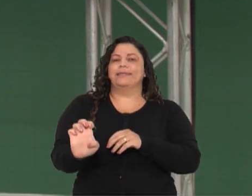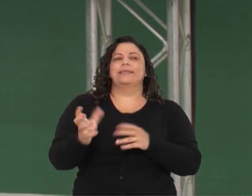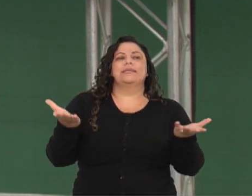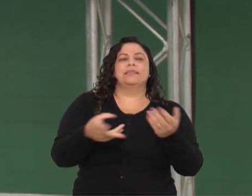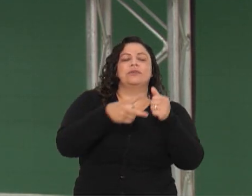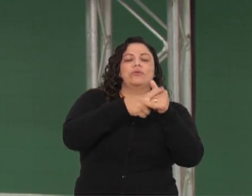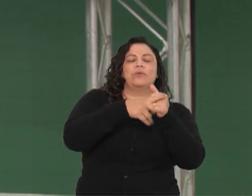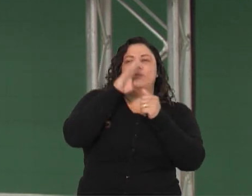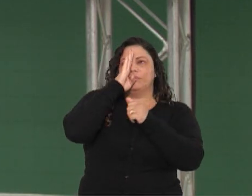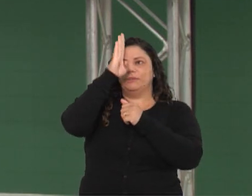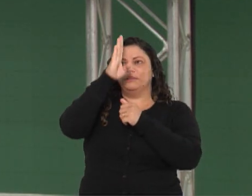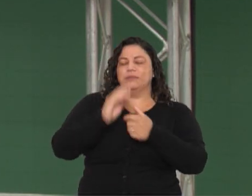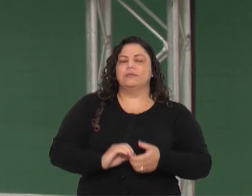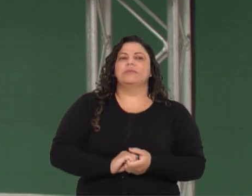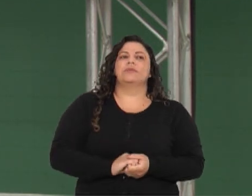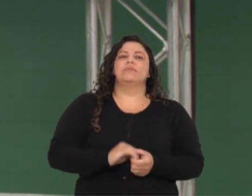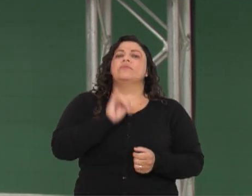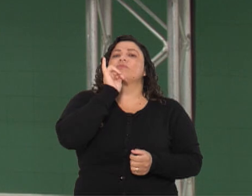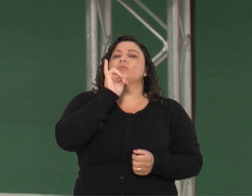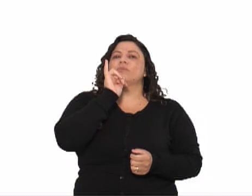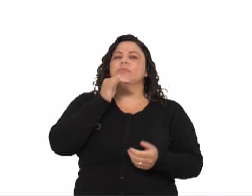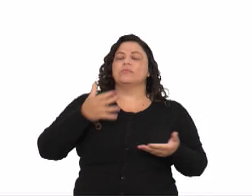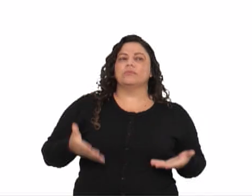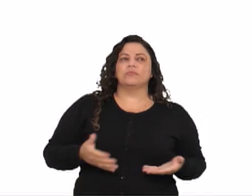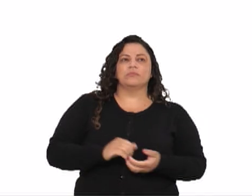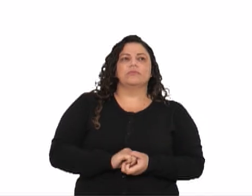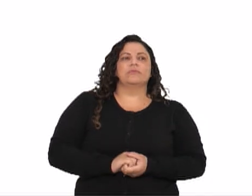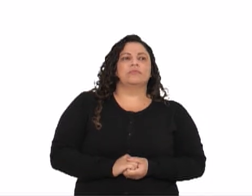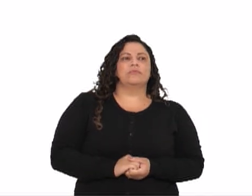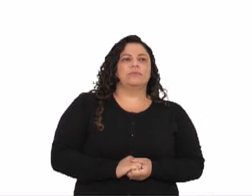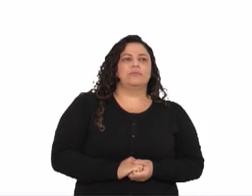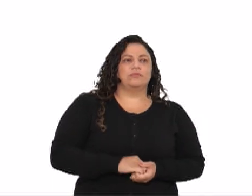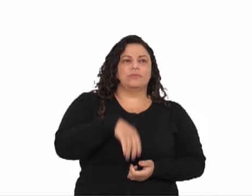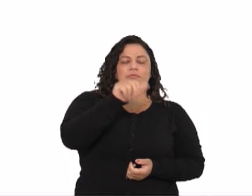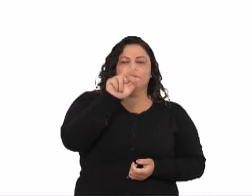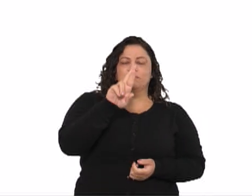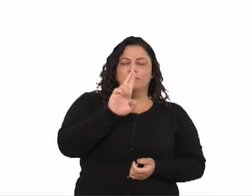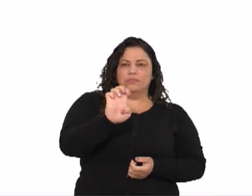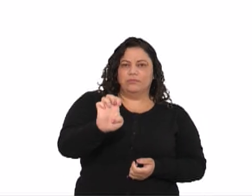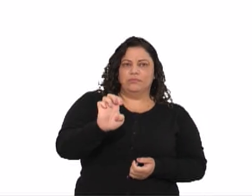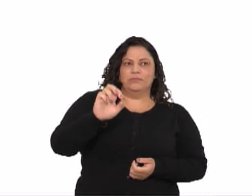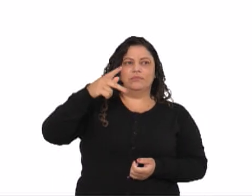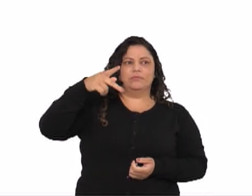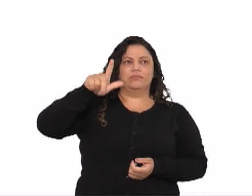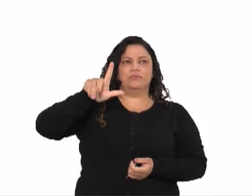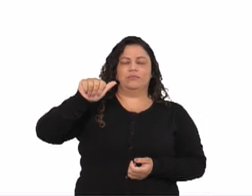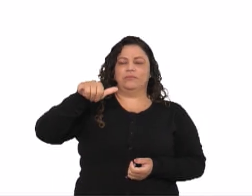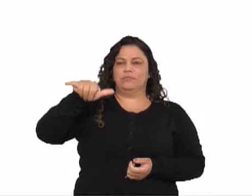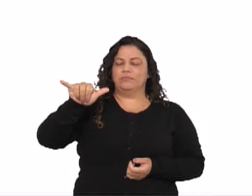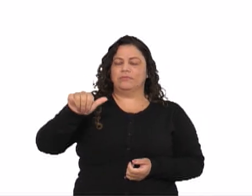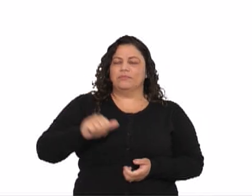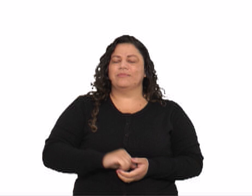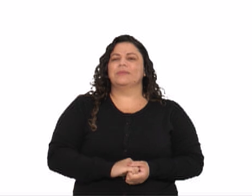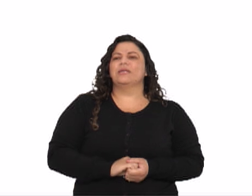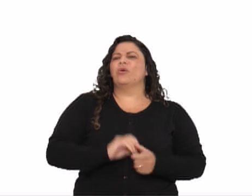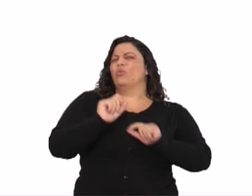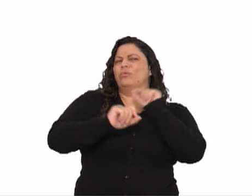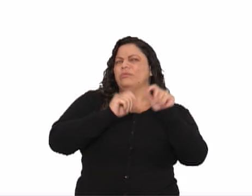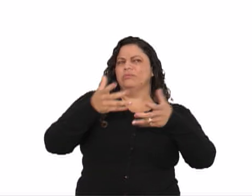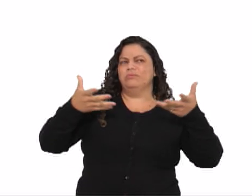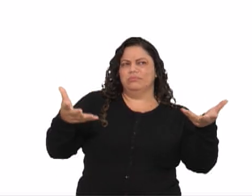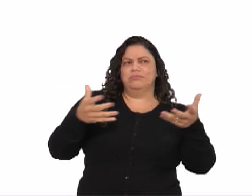o ing. Vamos ver esses exemplos aqui. They are playing football now. Então, eles estão jogando futebol agora. Como que